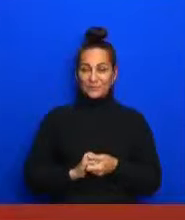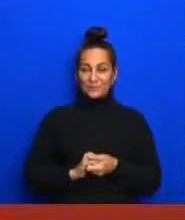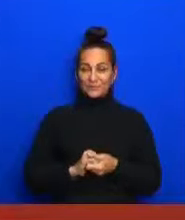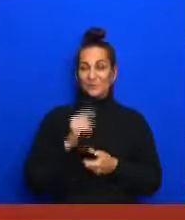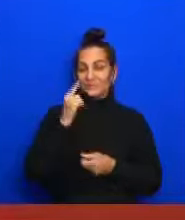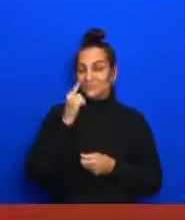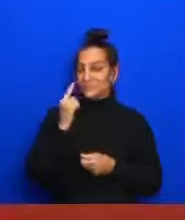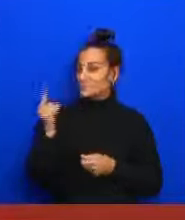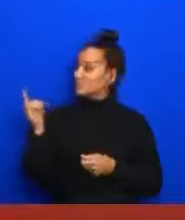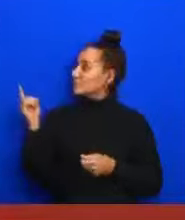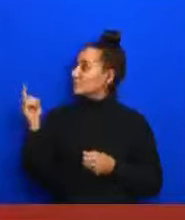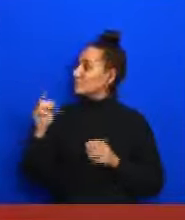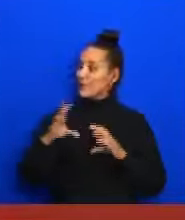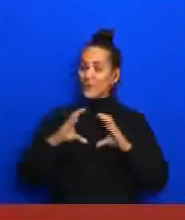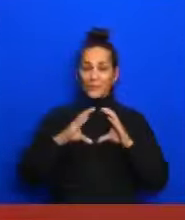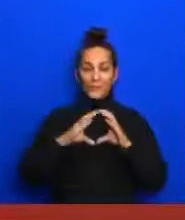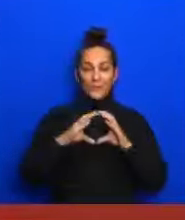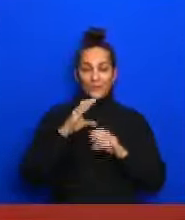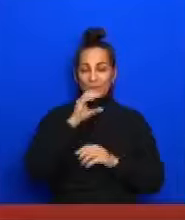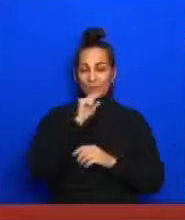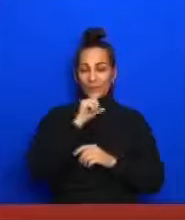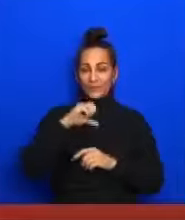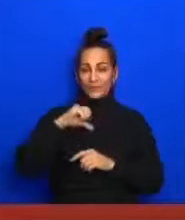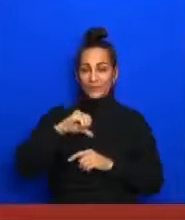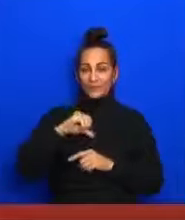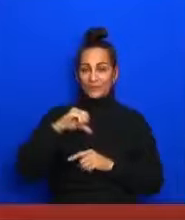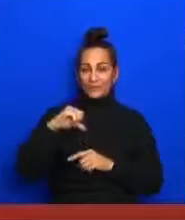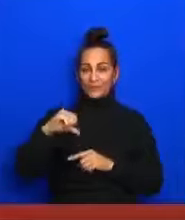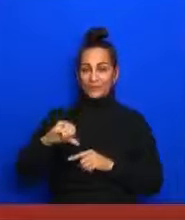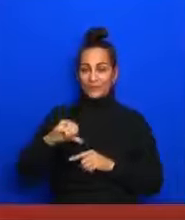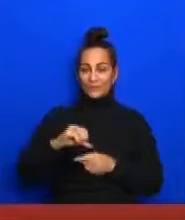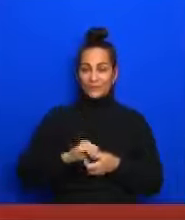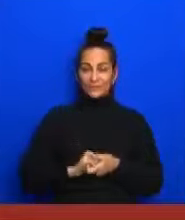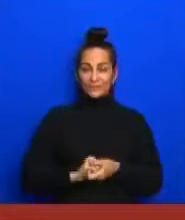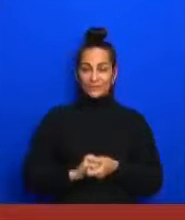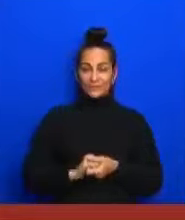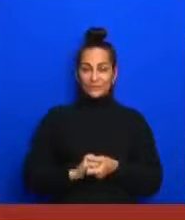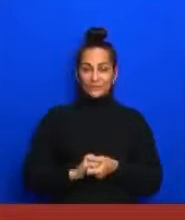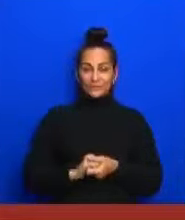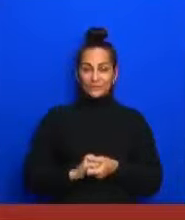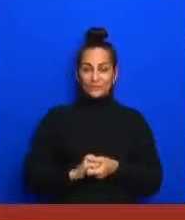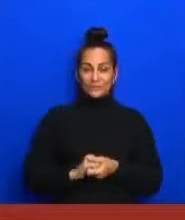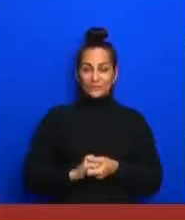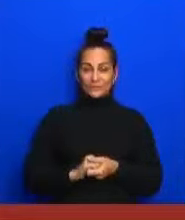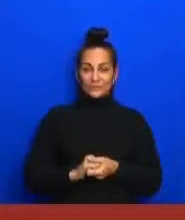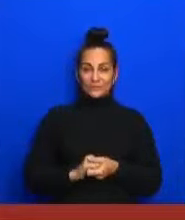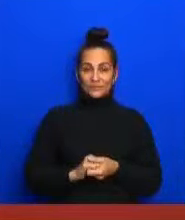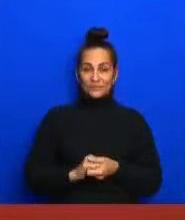Mais uma dezena chegando. Bola laranja 99. Laranja 99.